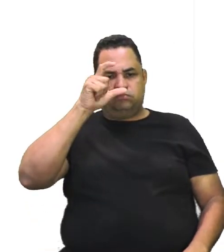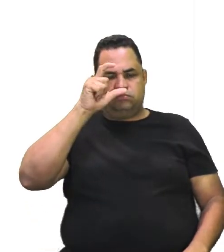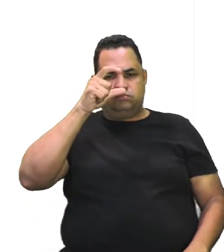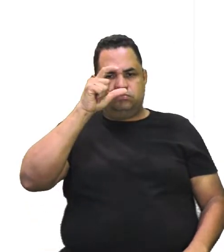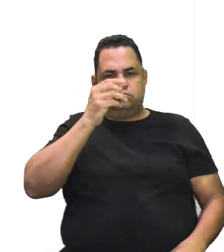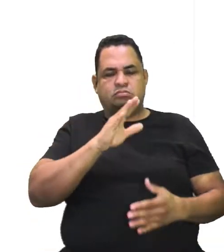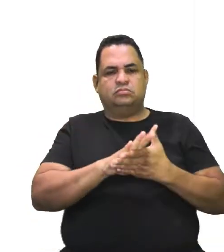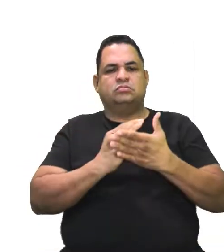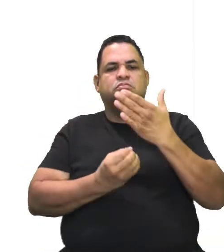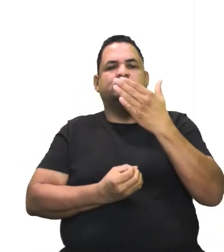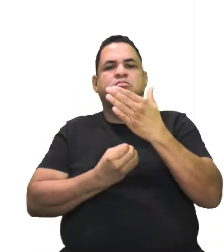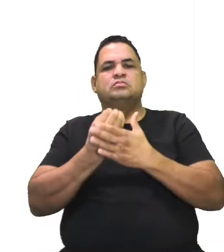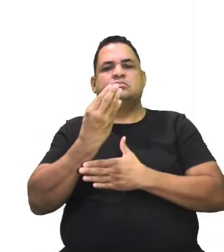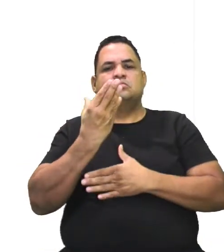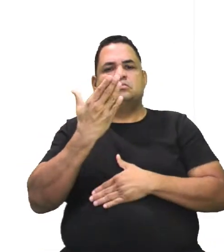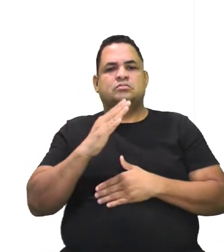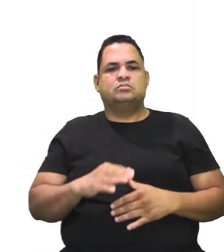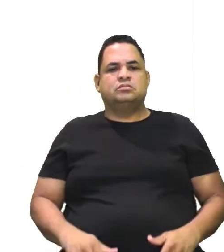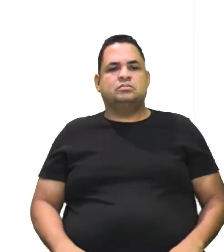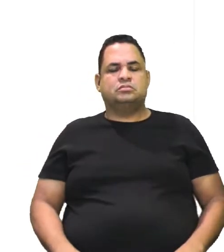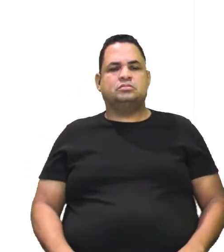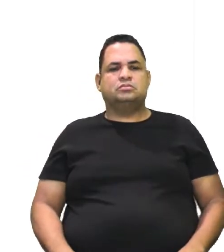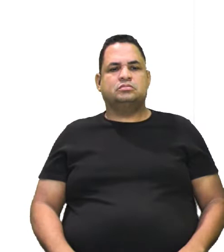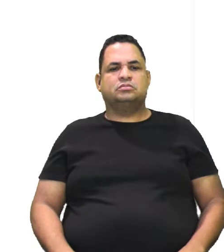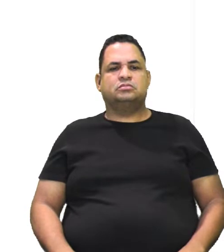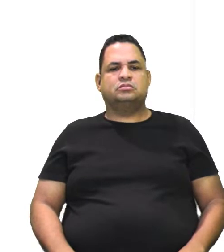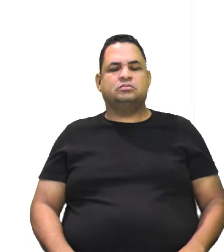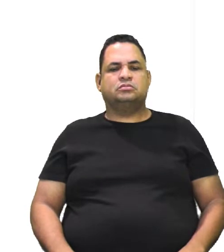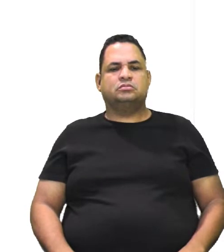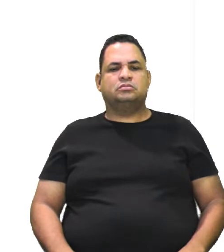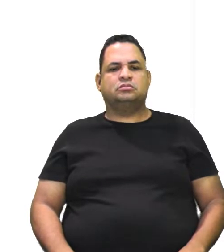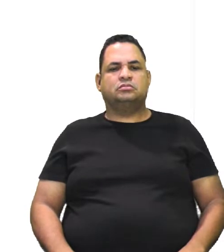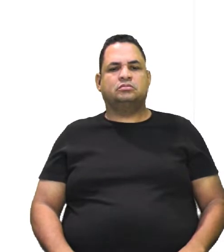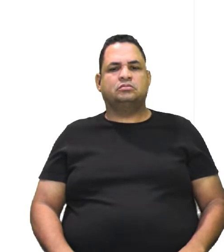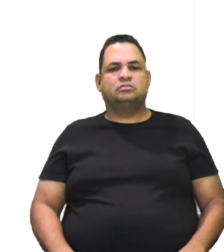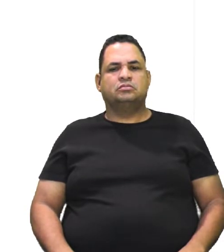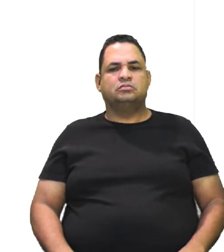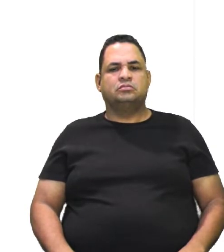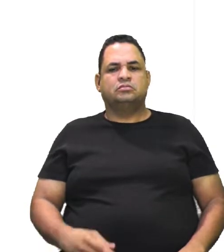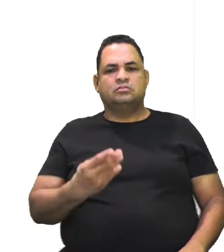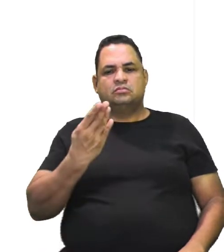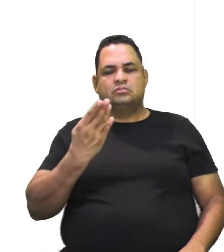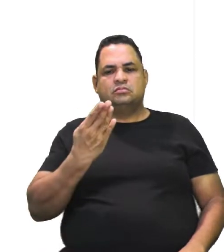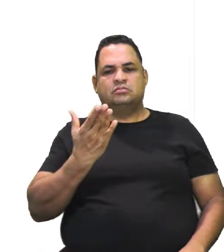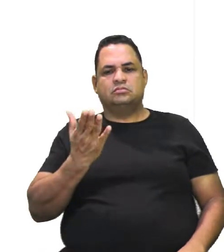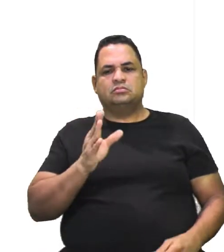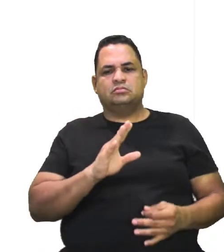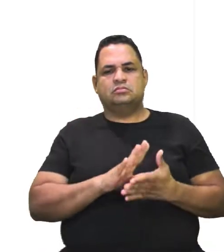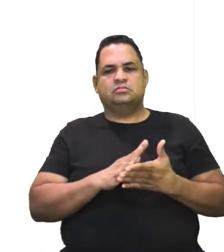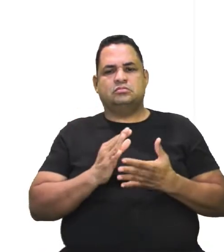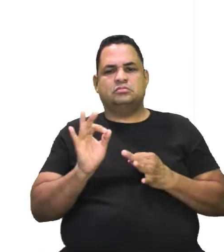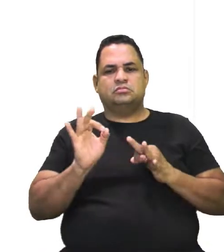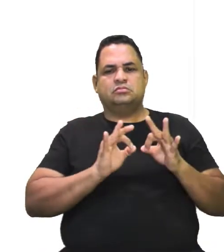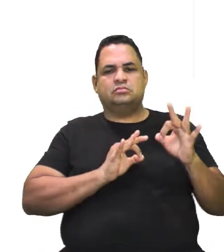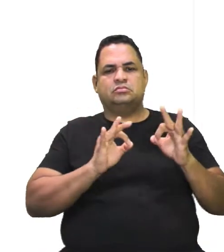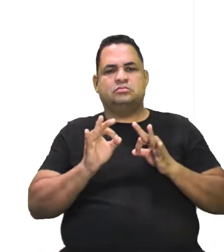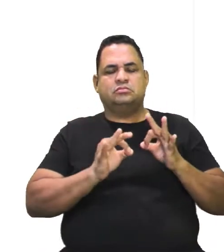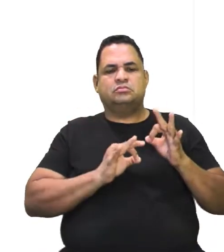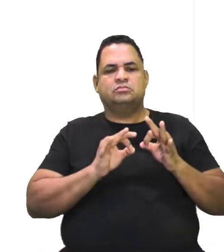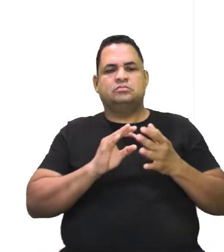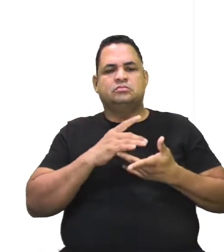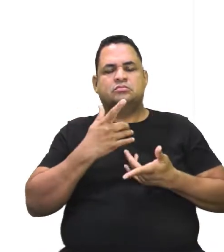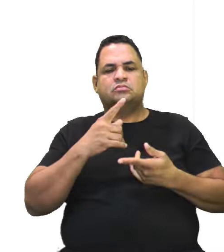daí que originou a palavra plano cartesiano. Ele mexeu nesse tipo de